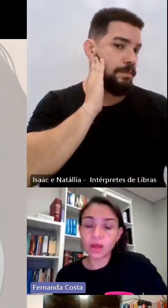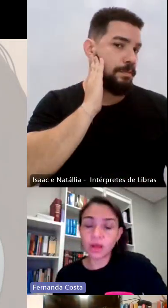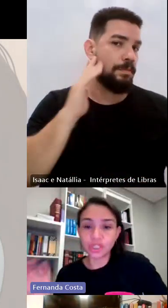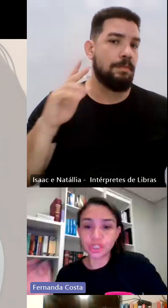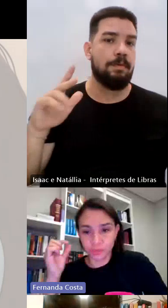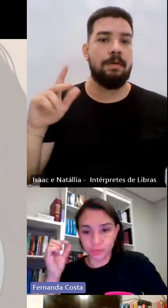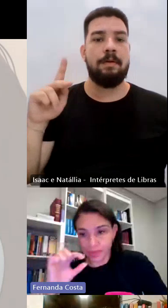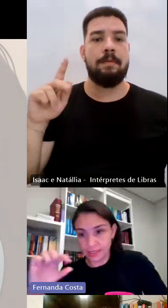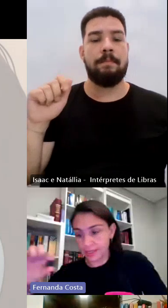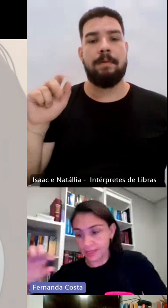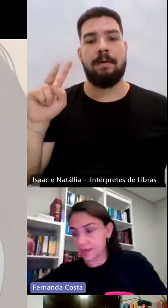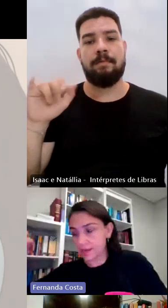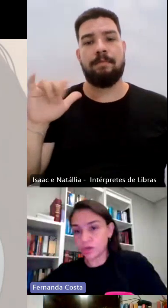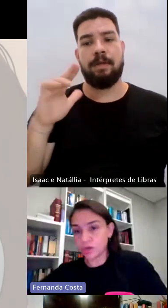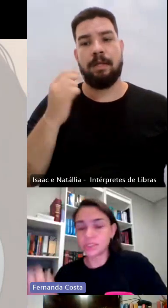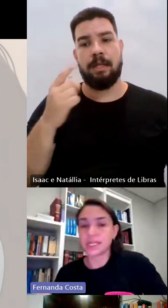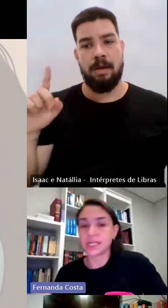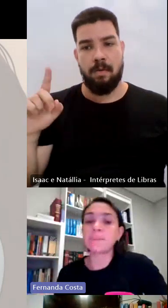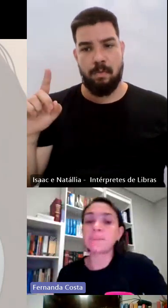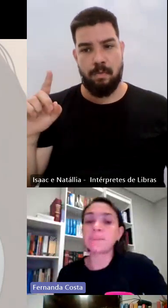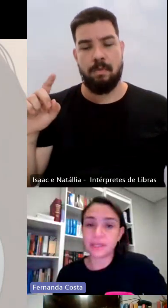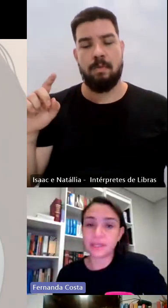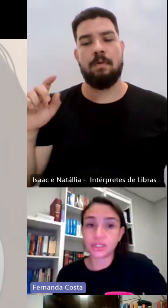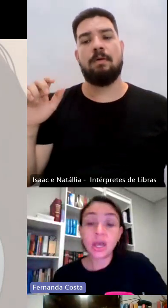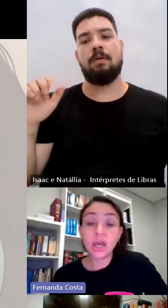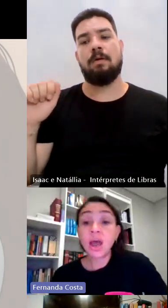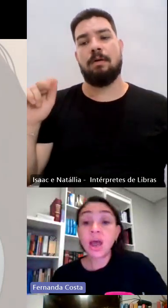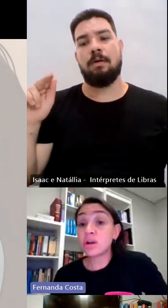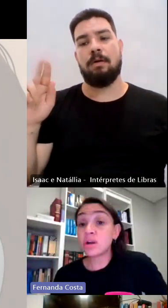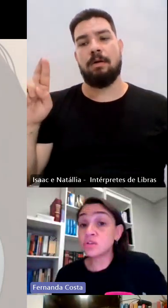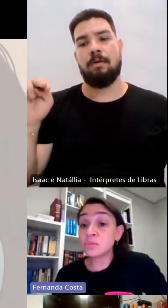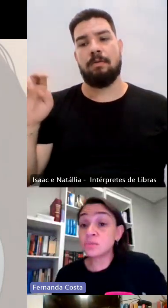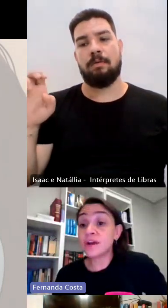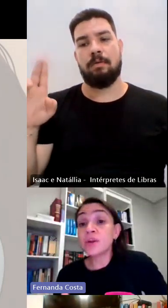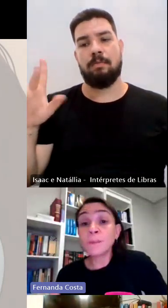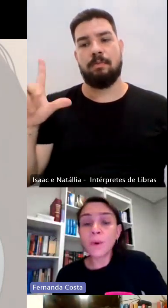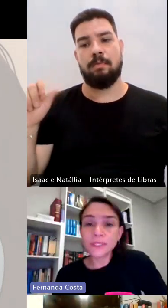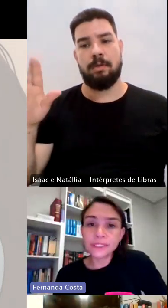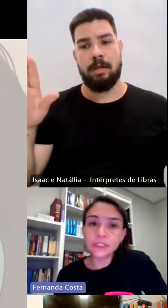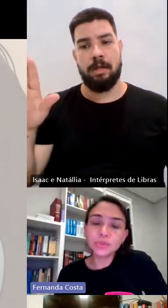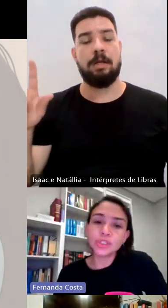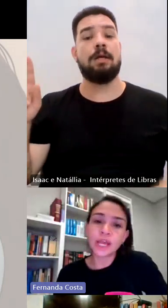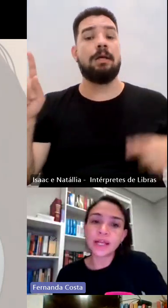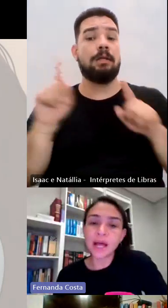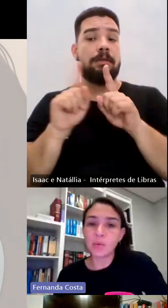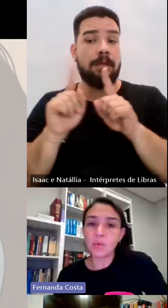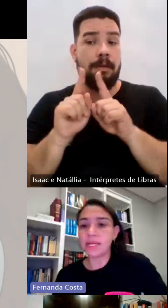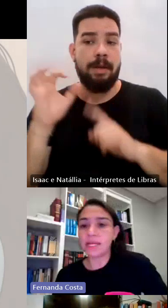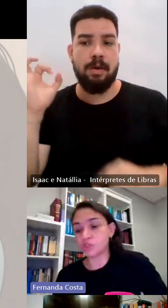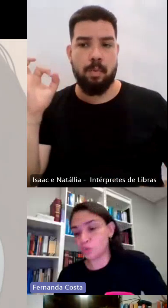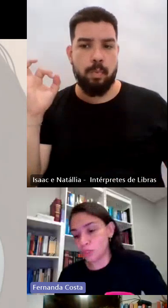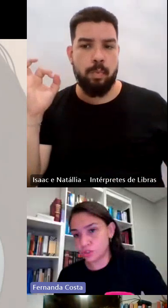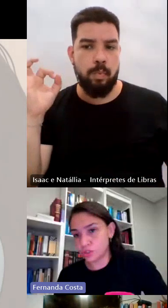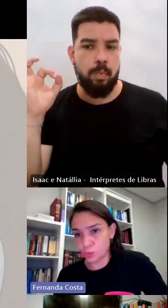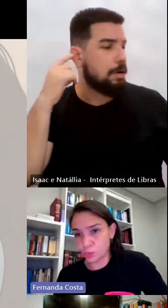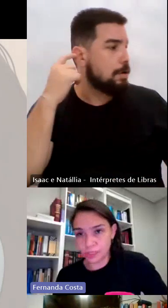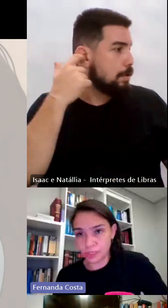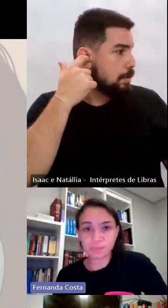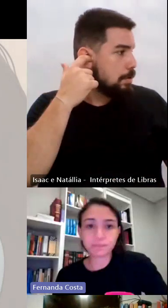conduto auditivo, que é aquele canal que eu mostrei rapidamente. Agora nós vamos falar um pouquinho de cada uma dessas